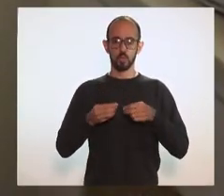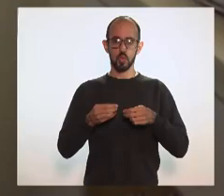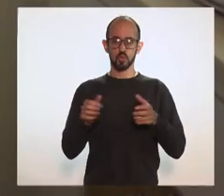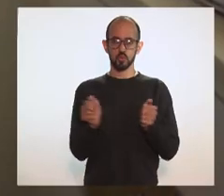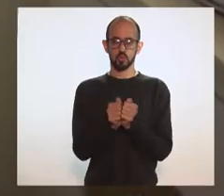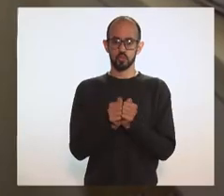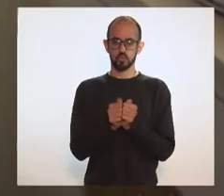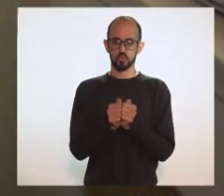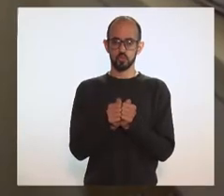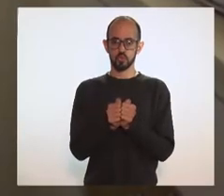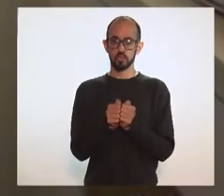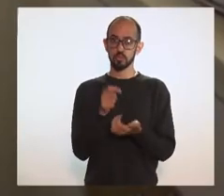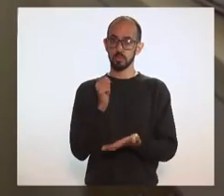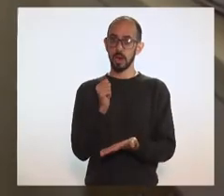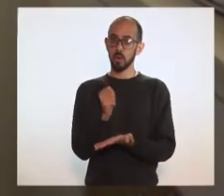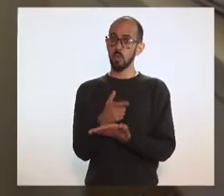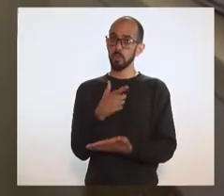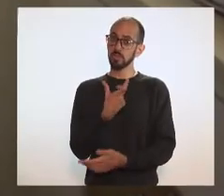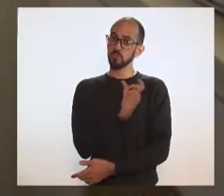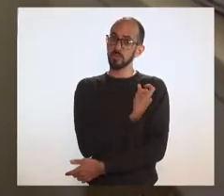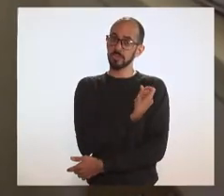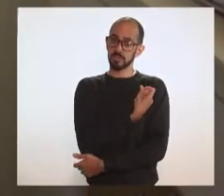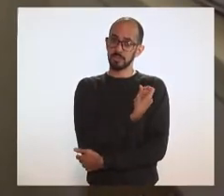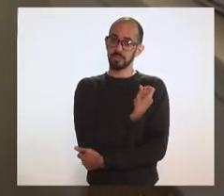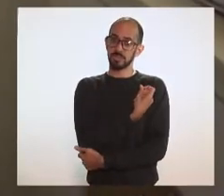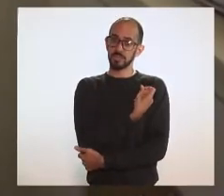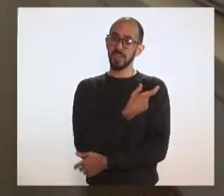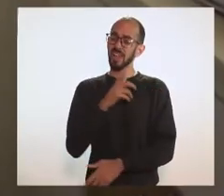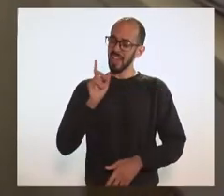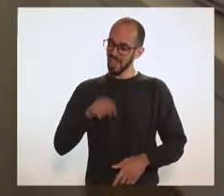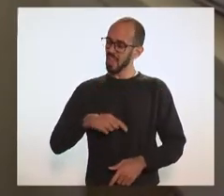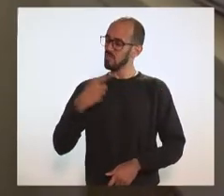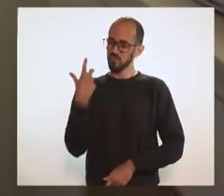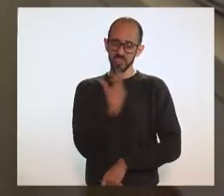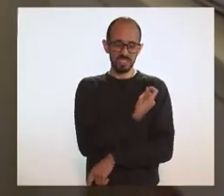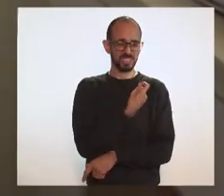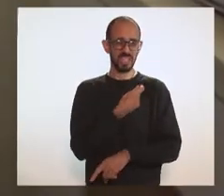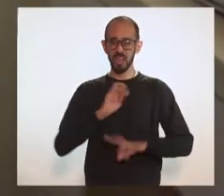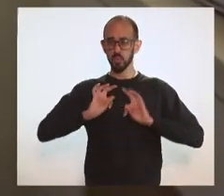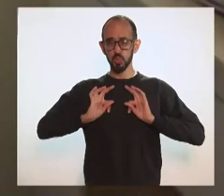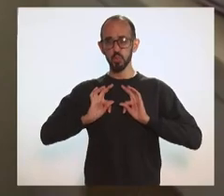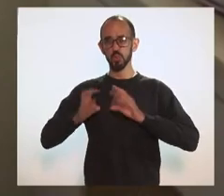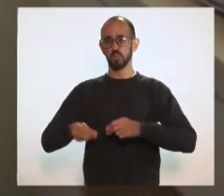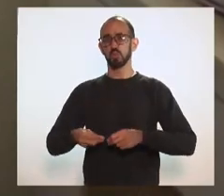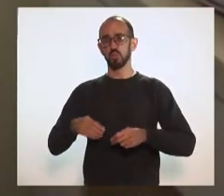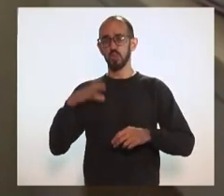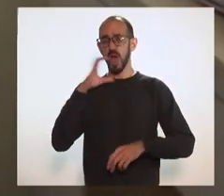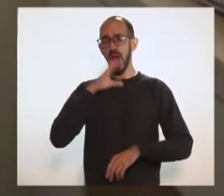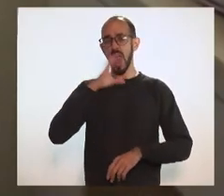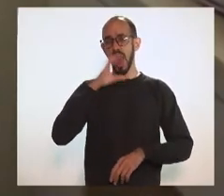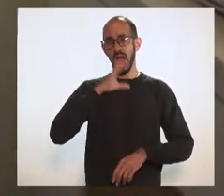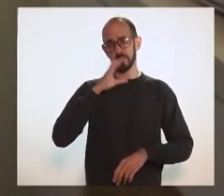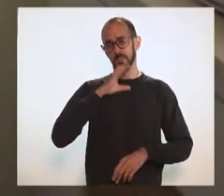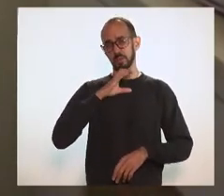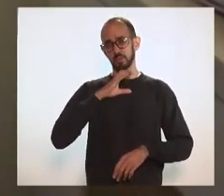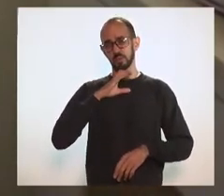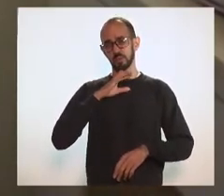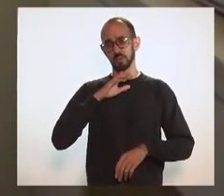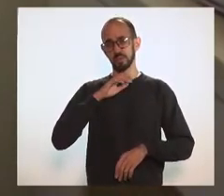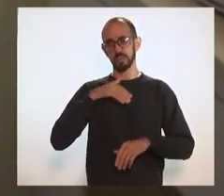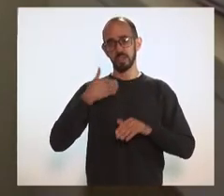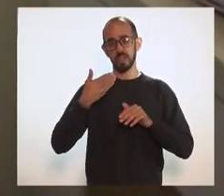compra de vacinas. É vacinar, vacinar, vacinar. E somente a partir de